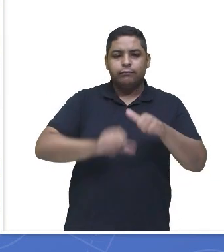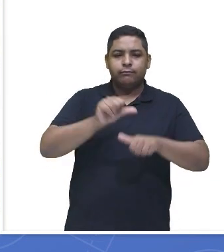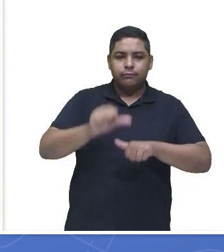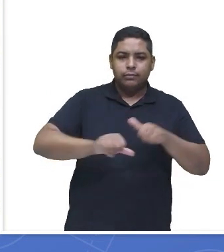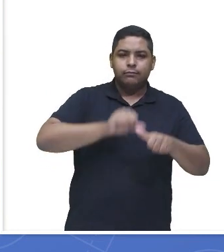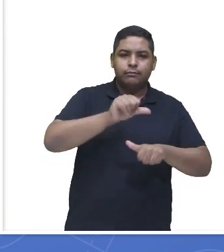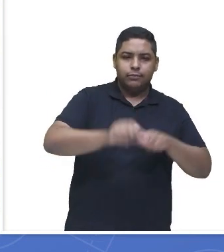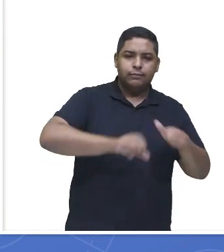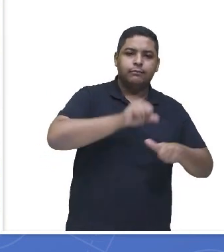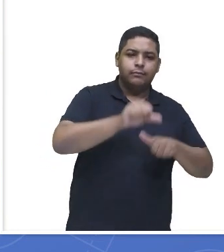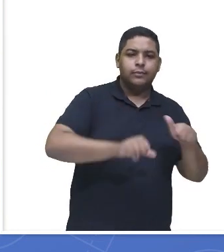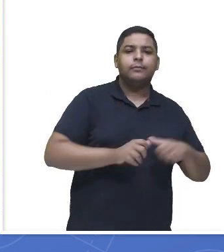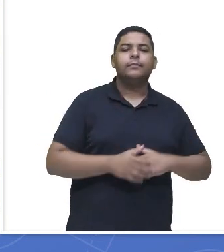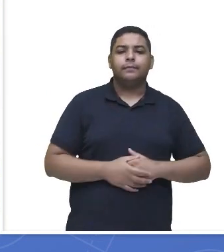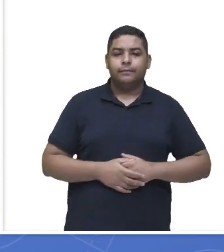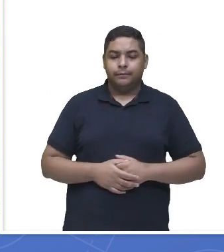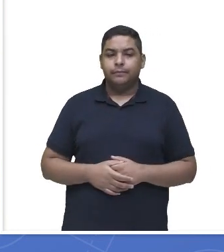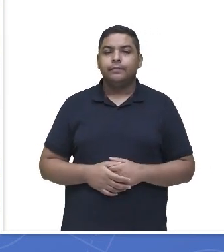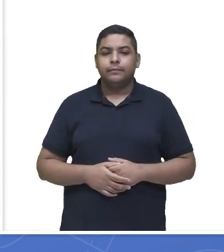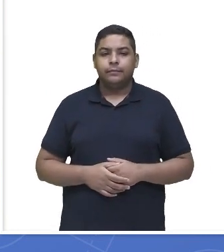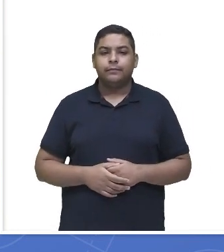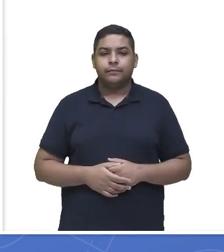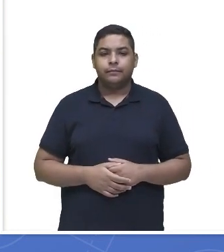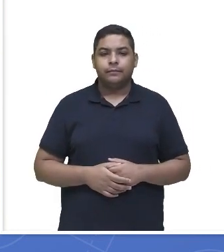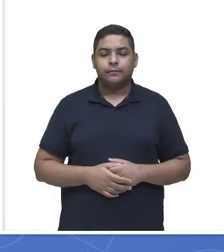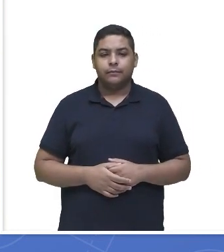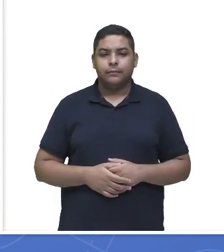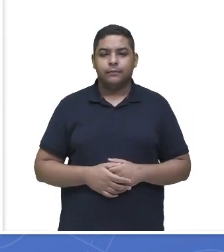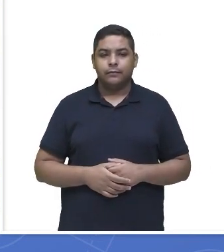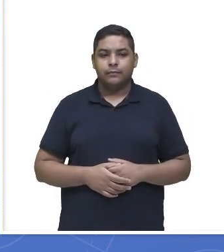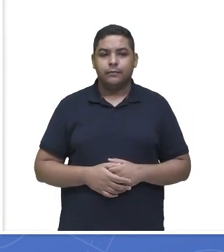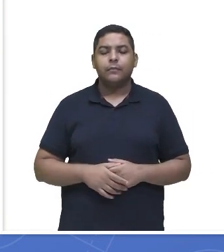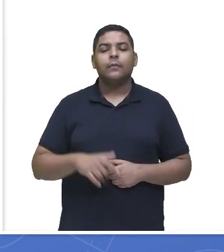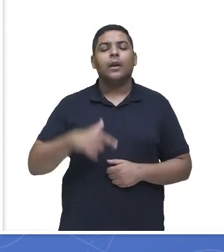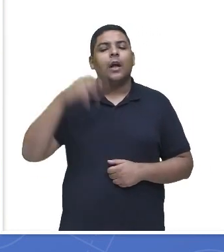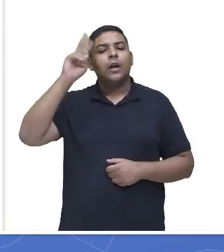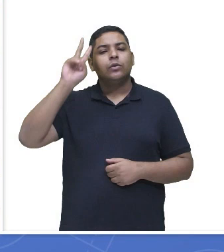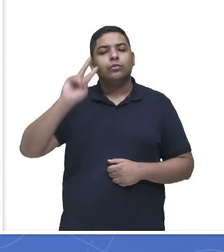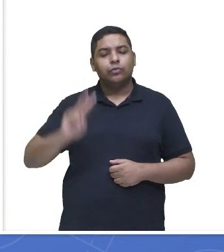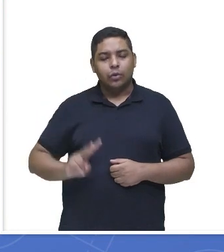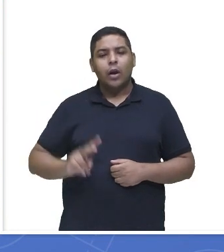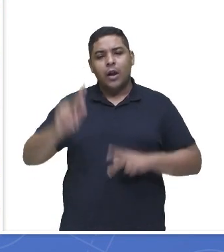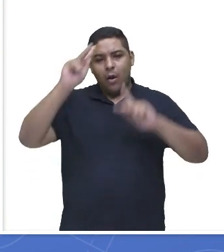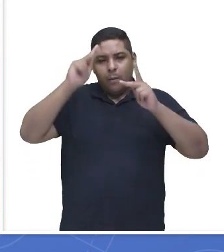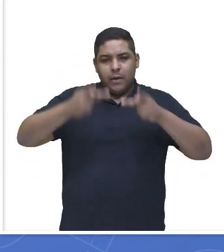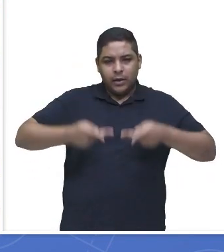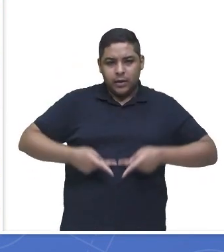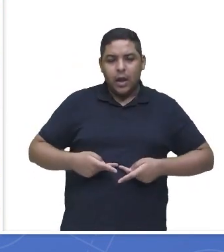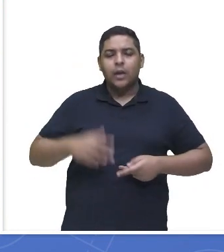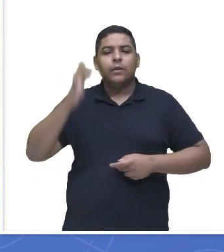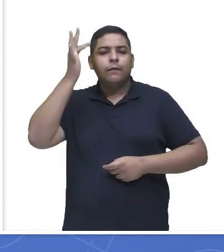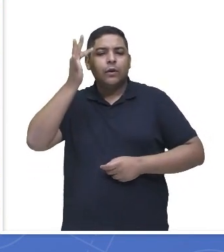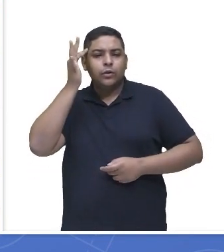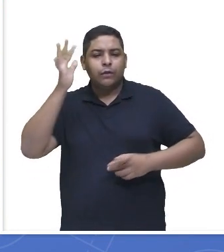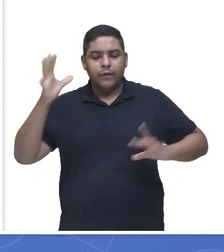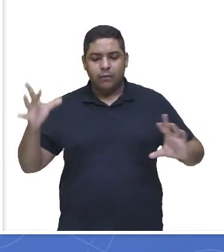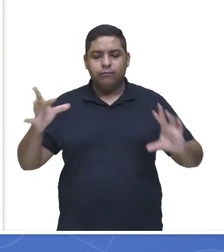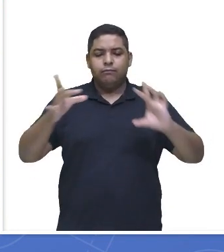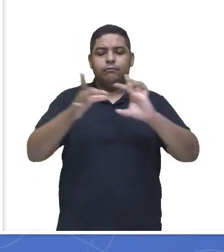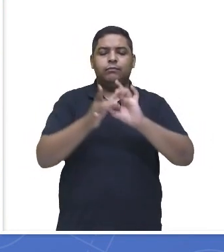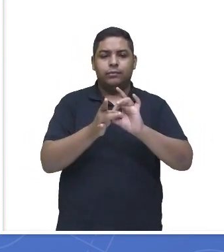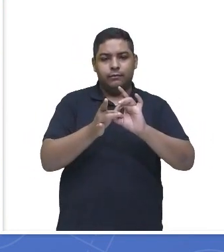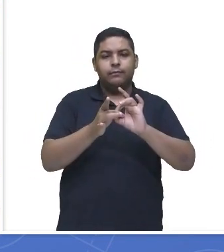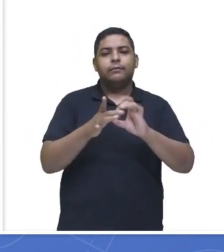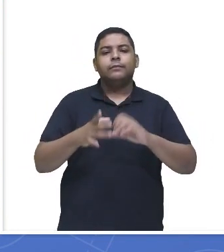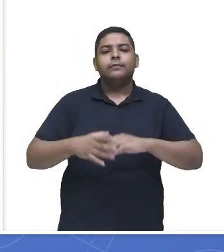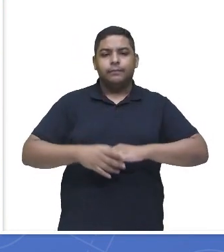Eu costumo dizer que a história da filosofia e a história da humanidade, elas estão entrelaçadas, porque uma foi puxando a outra.